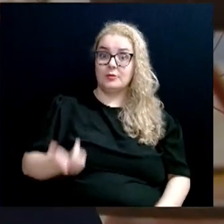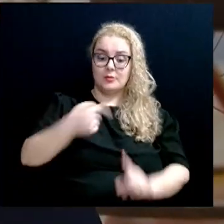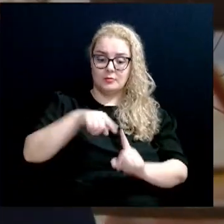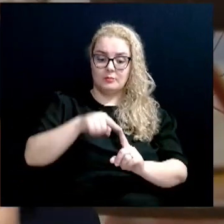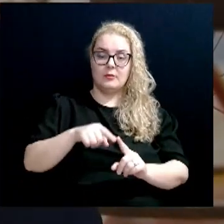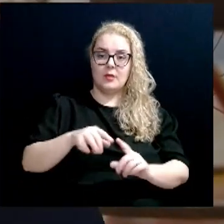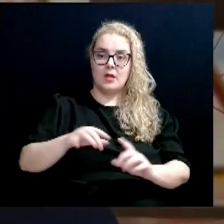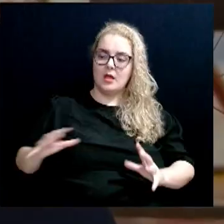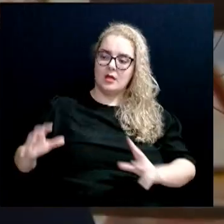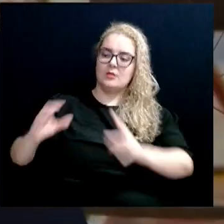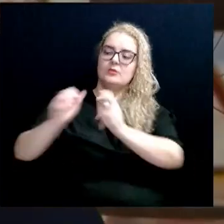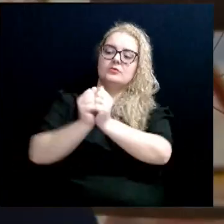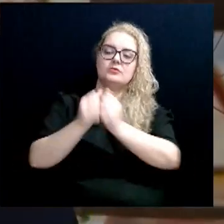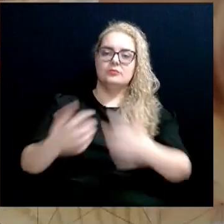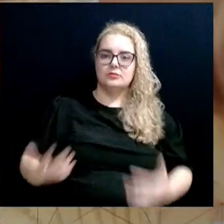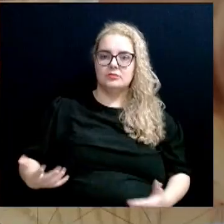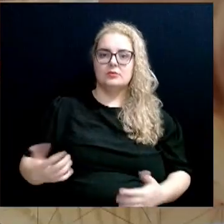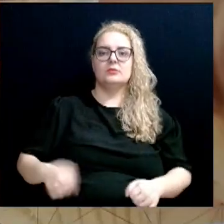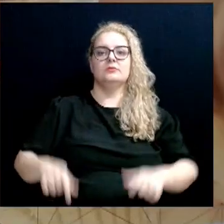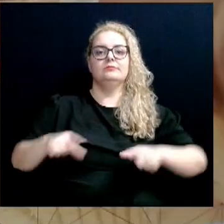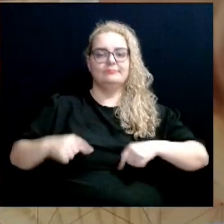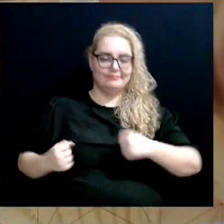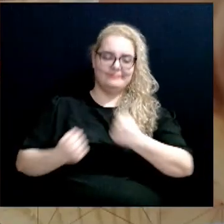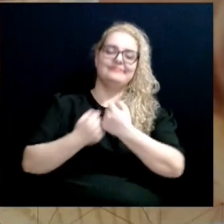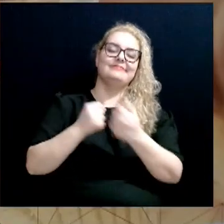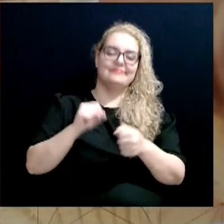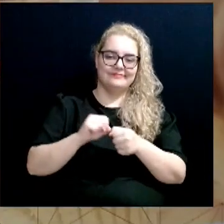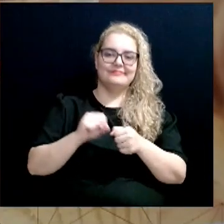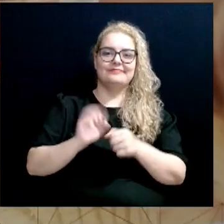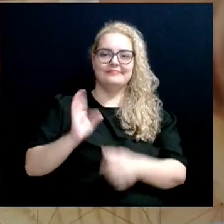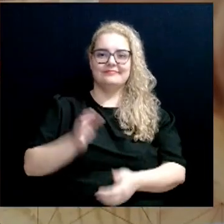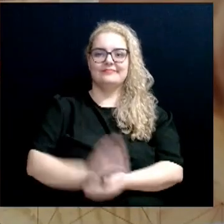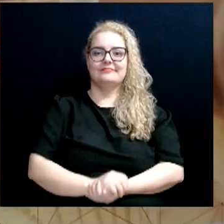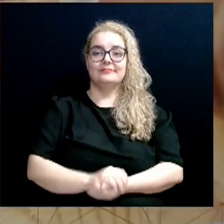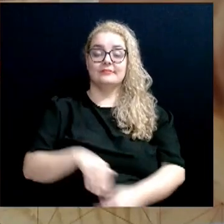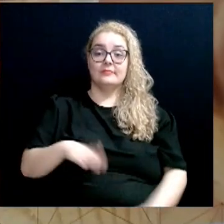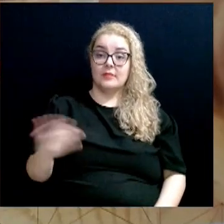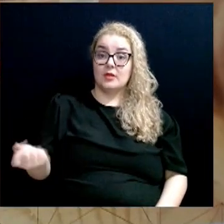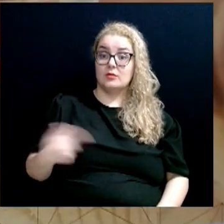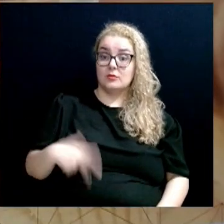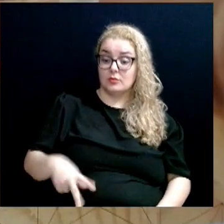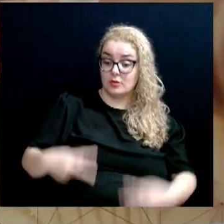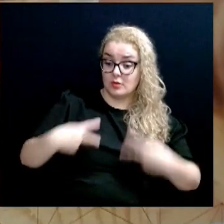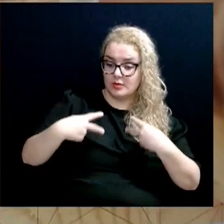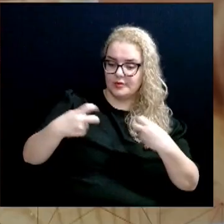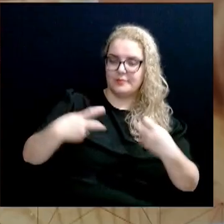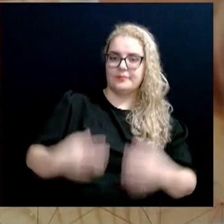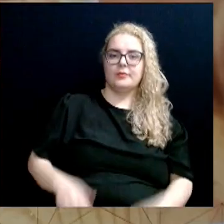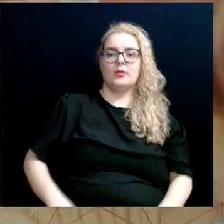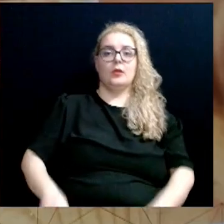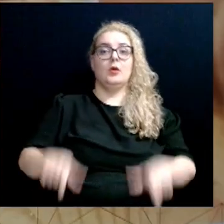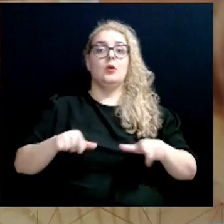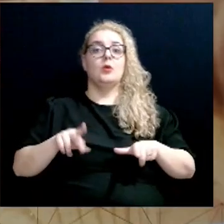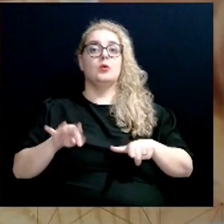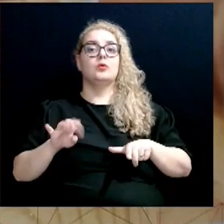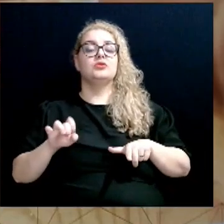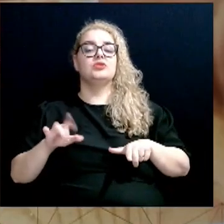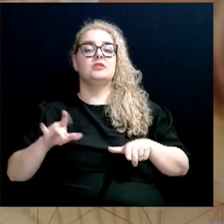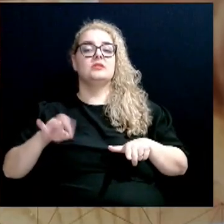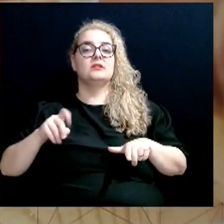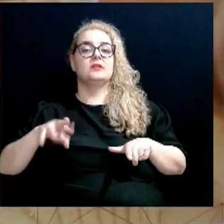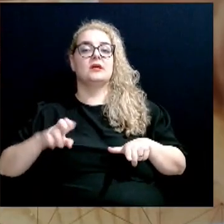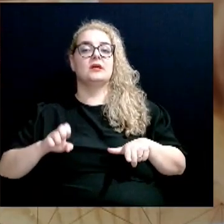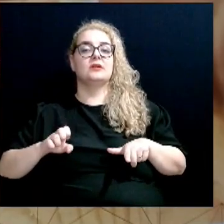traz mais apoio ao que a gente está fazendo. Mais do que um reconhecimento, o título de utilidade pública fortalece o trabalho desenvolvido